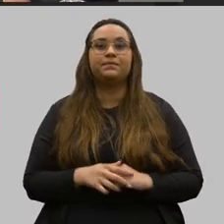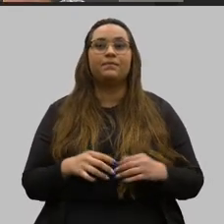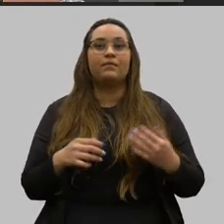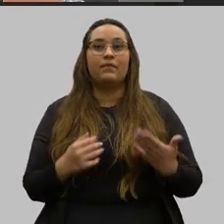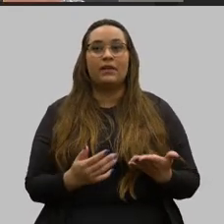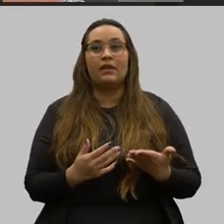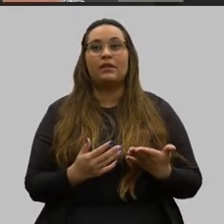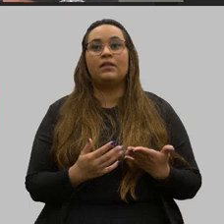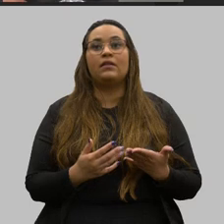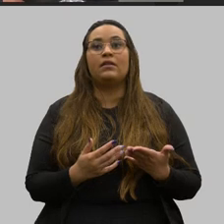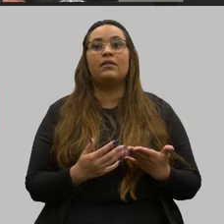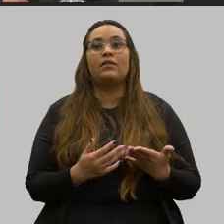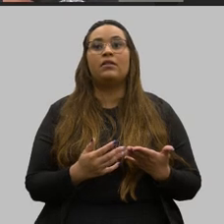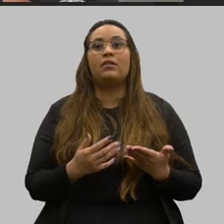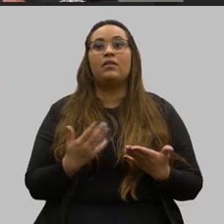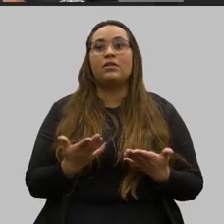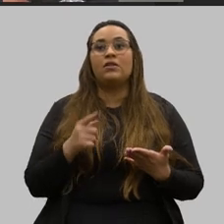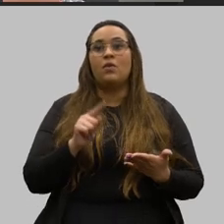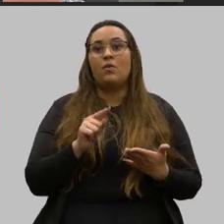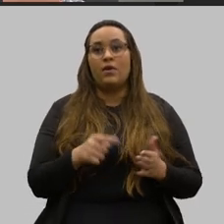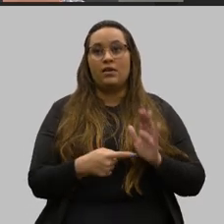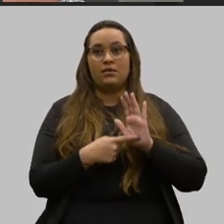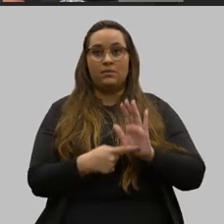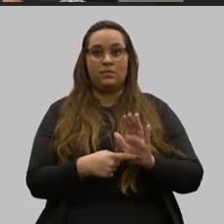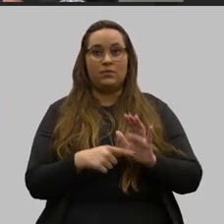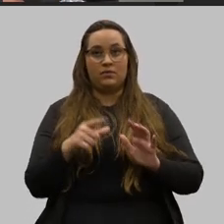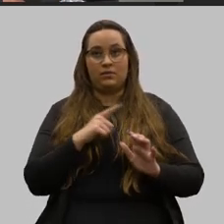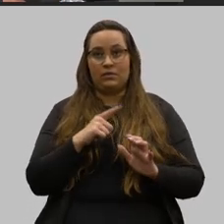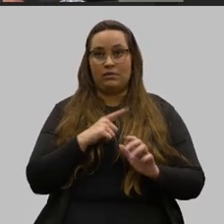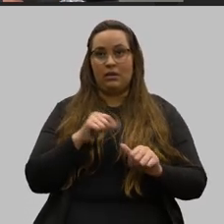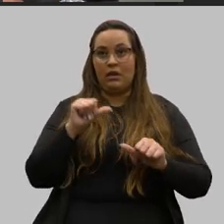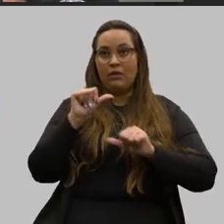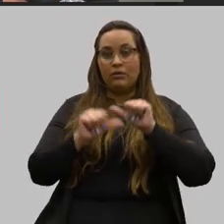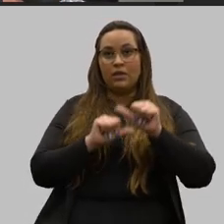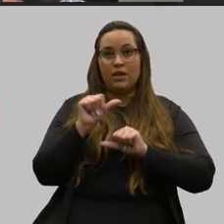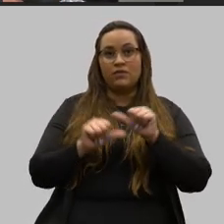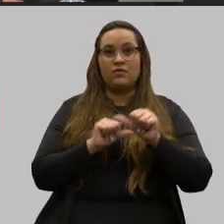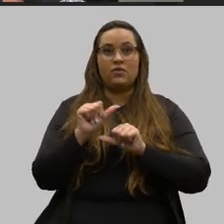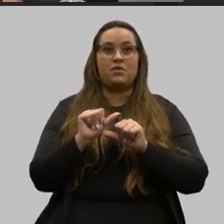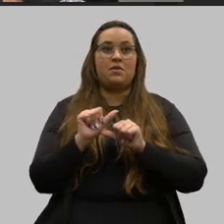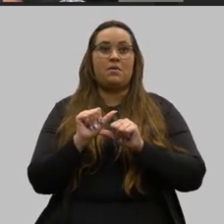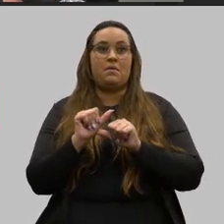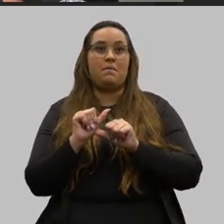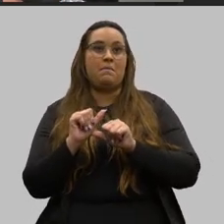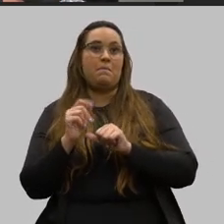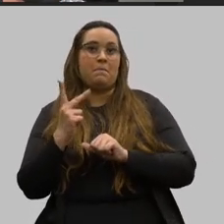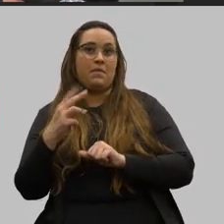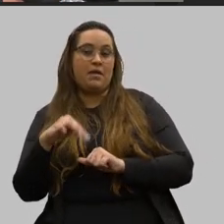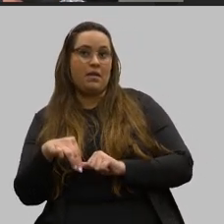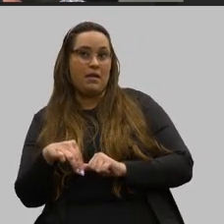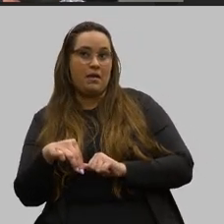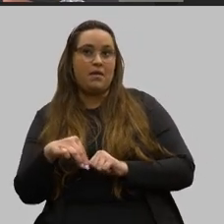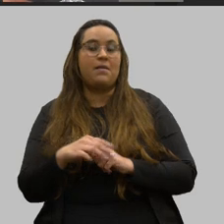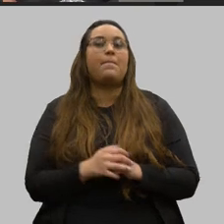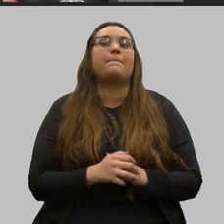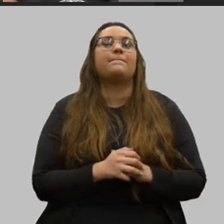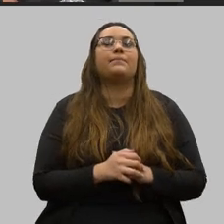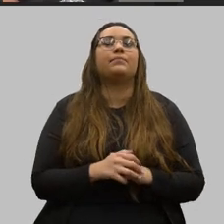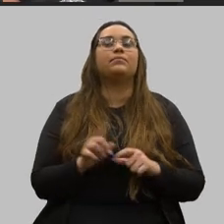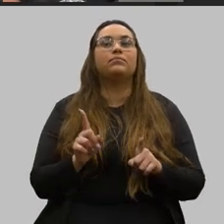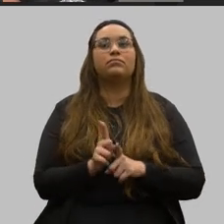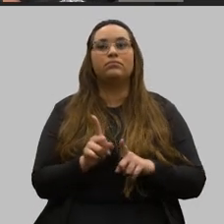apuratório então desde levantamentos iniciais alguns se transformam em IPM alguns levantamentos em sindicâncias